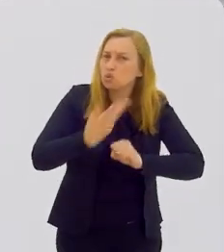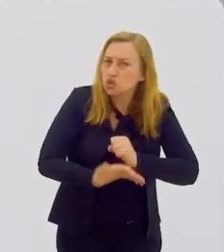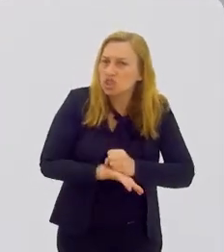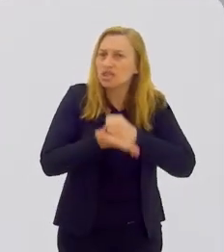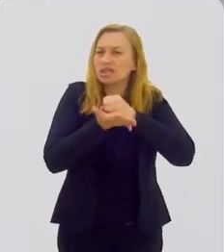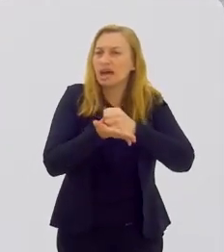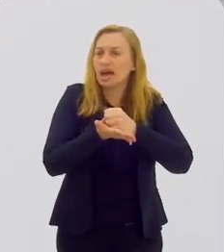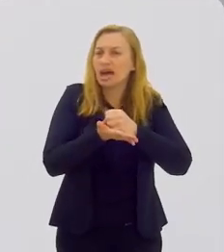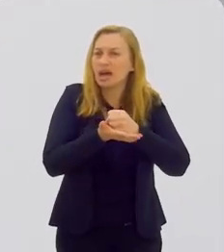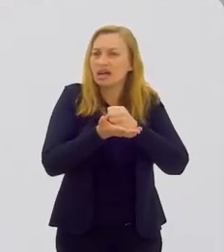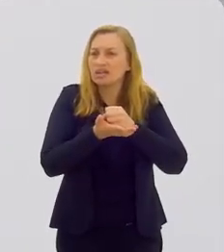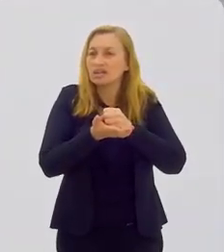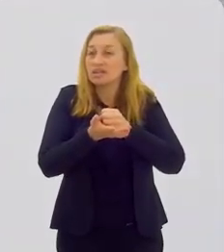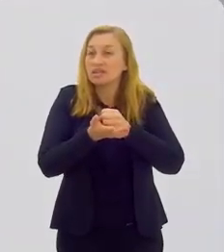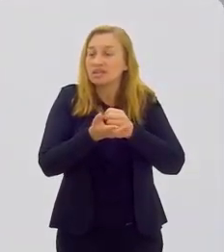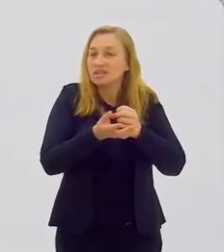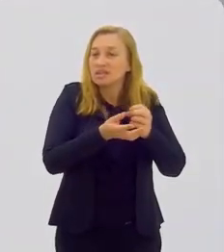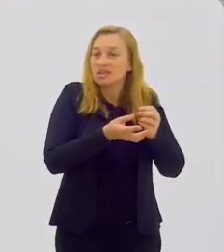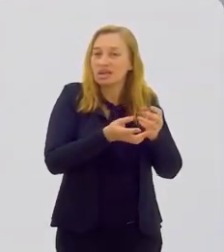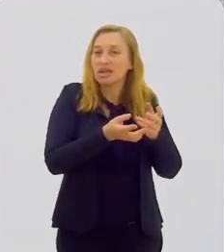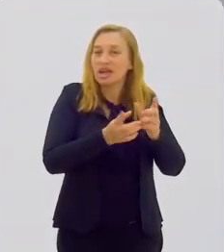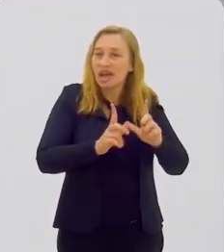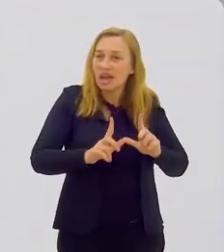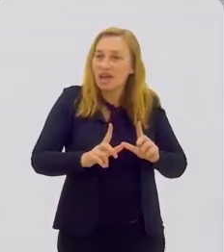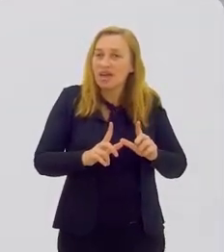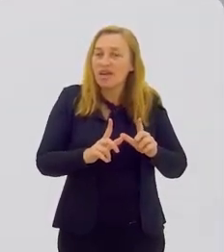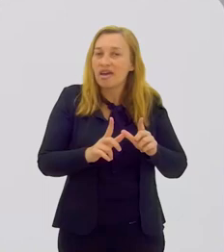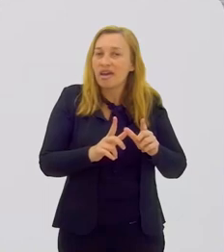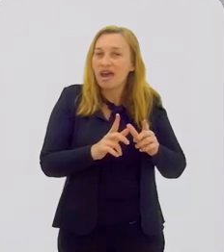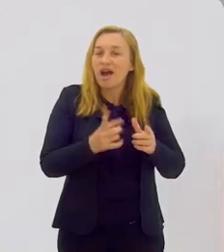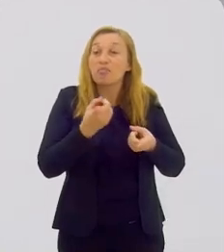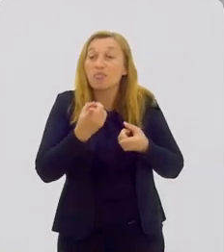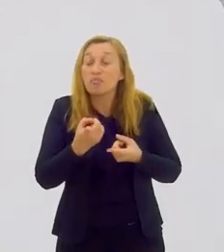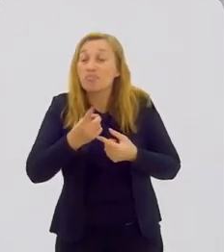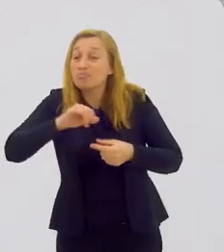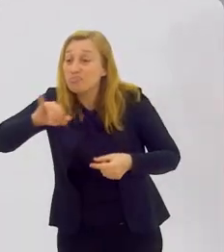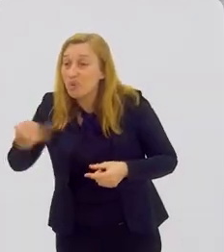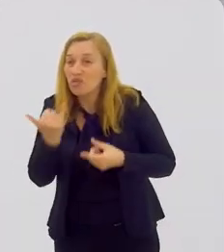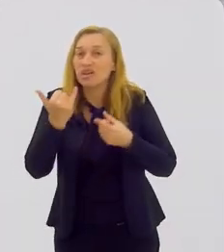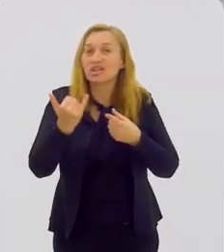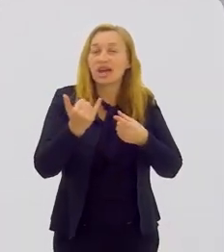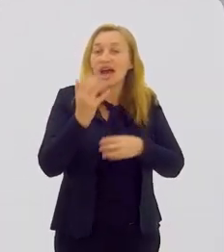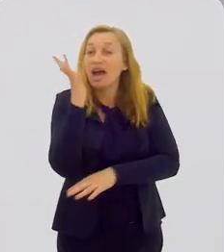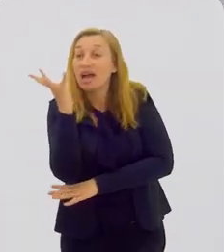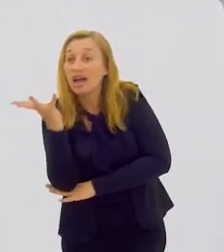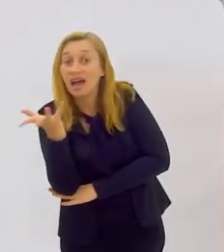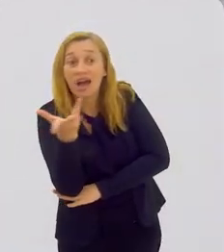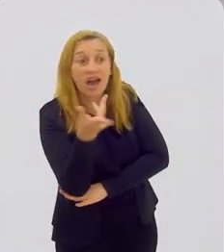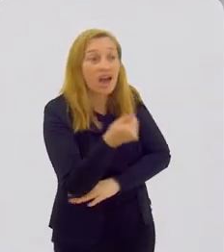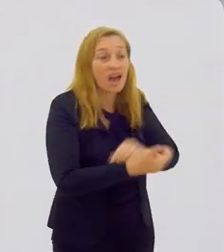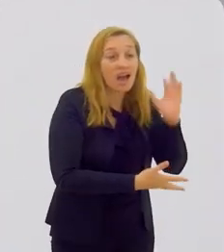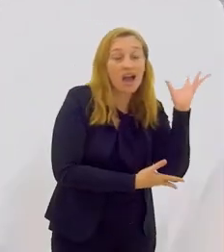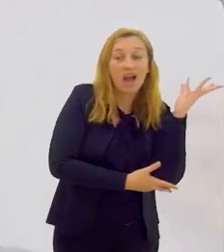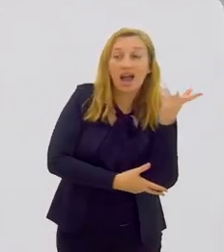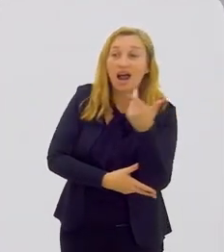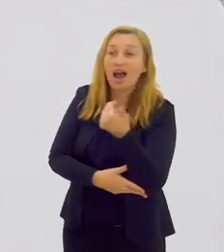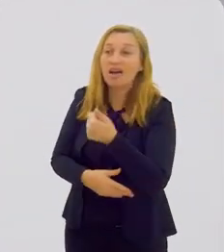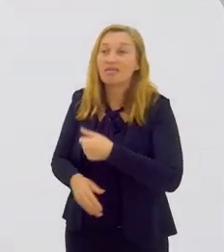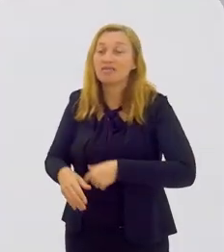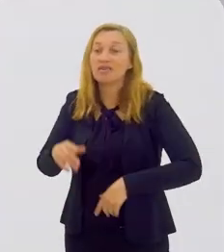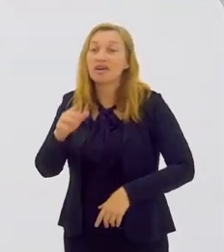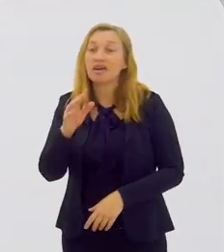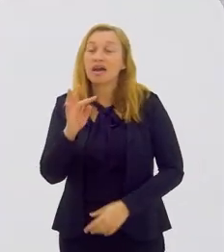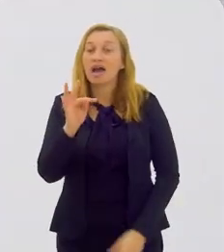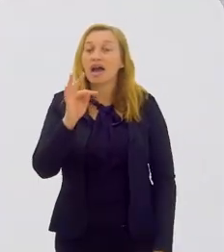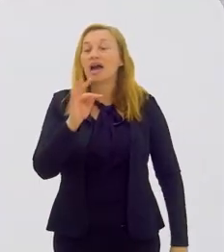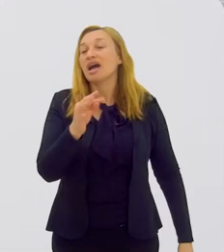mais sustentável. Explorar as nossas belezas naturais, gente, o que é a nossa Floresta da Tijuca, os nossos parques, a